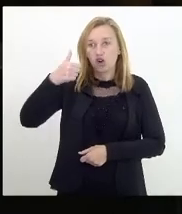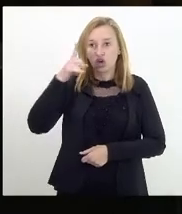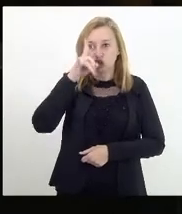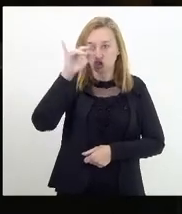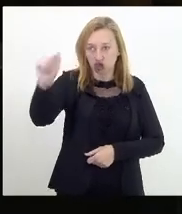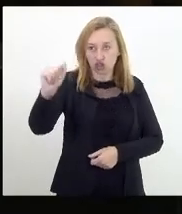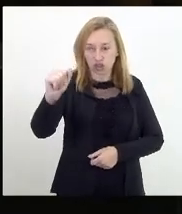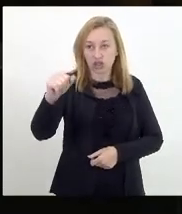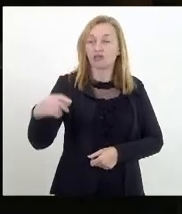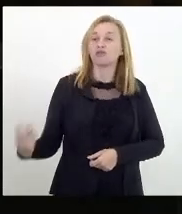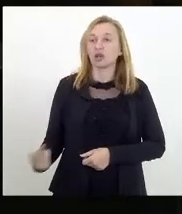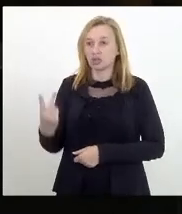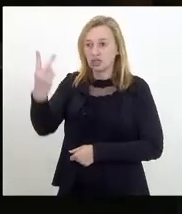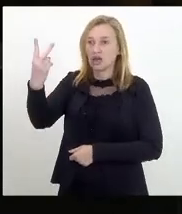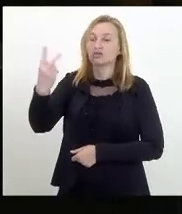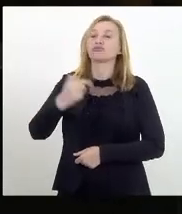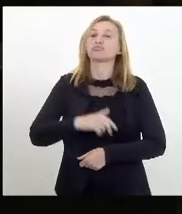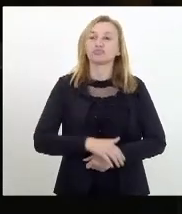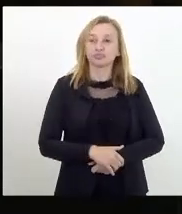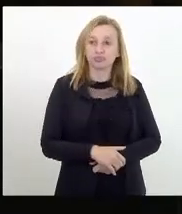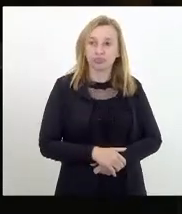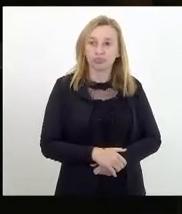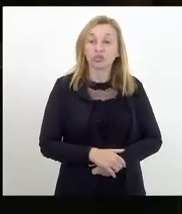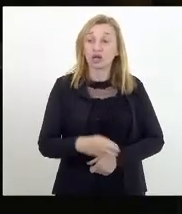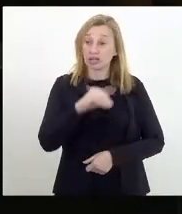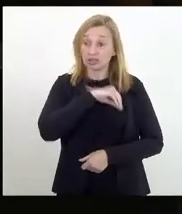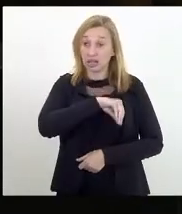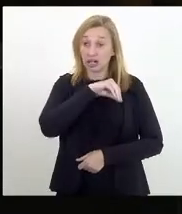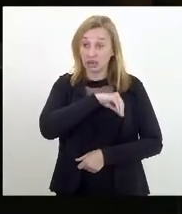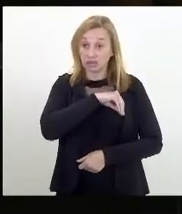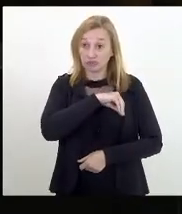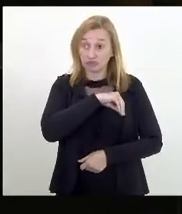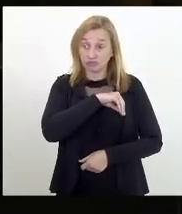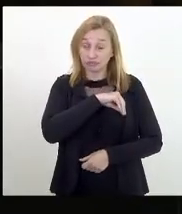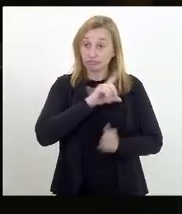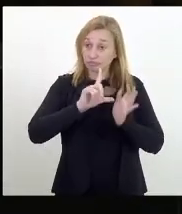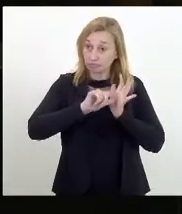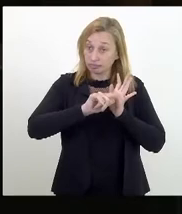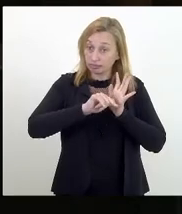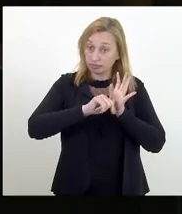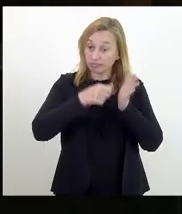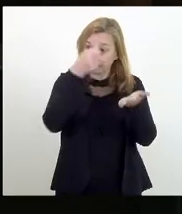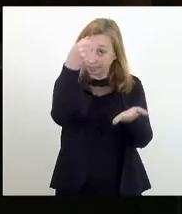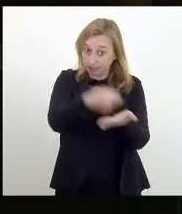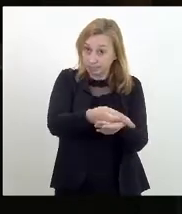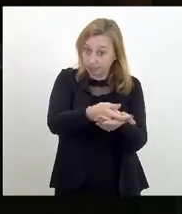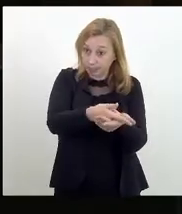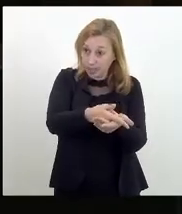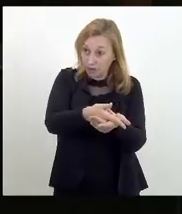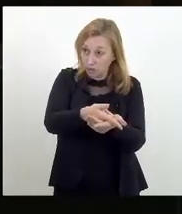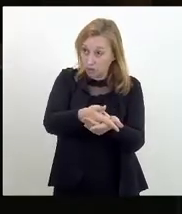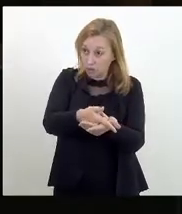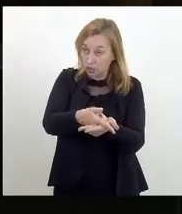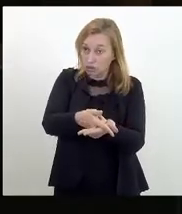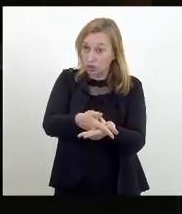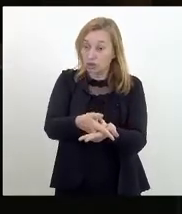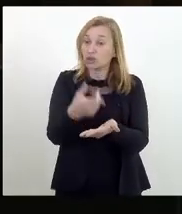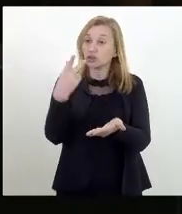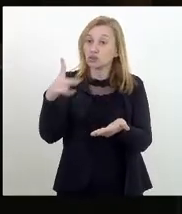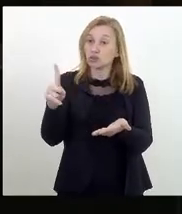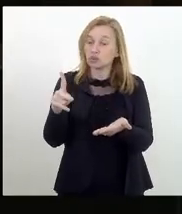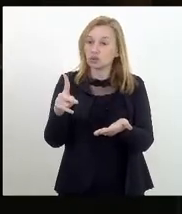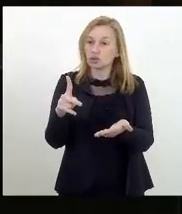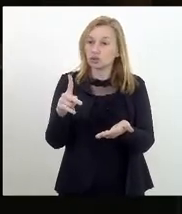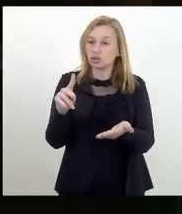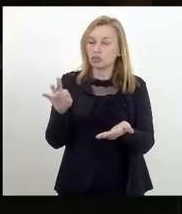sendo valorizados dentro seus salários atrasados pagos as suas